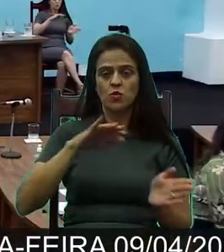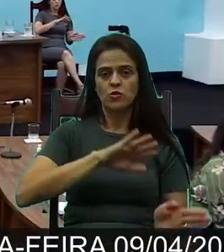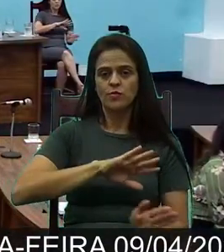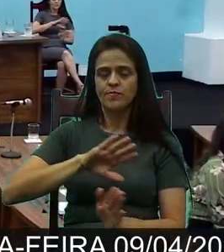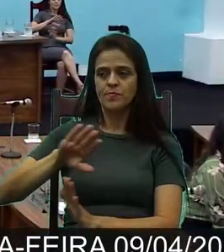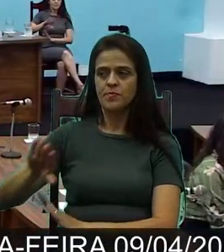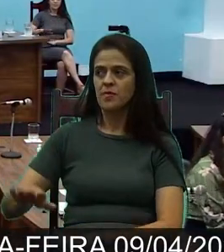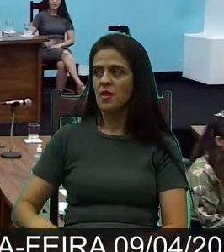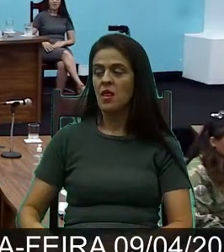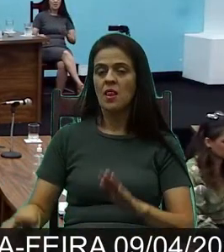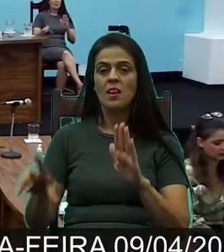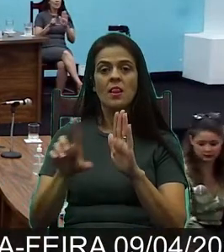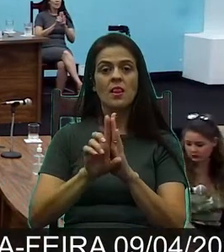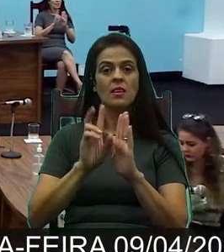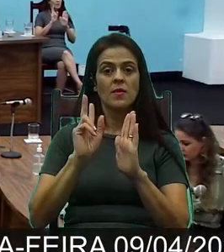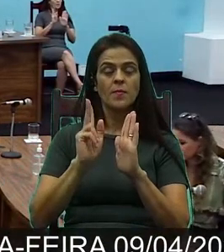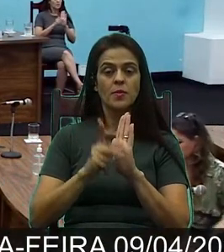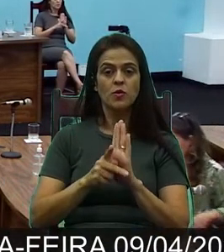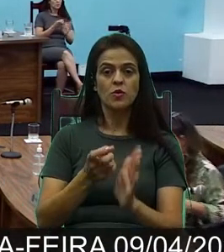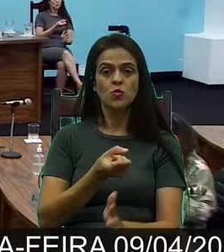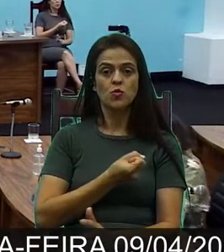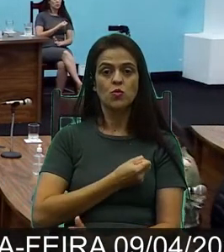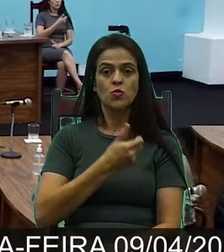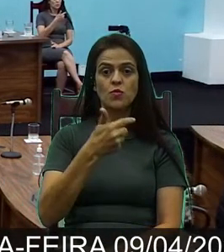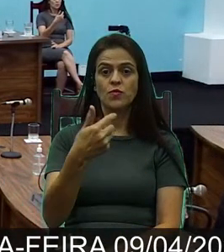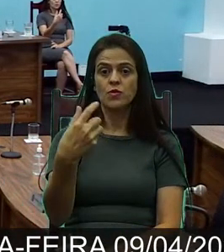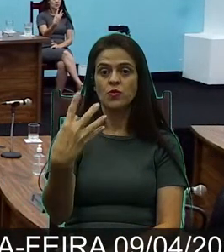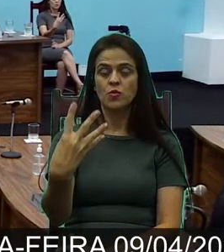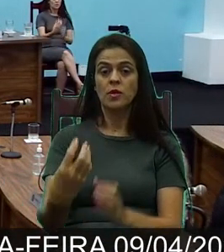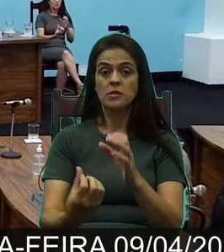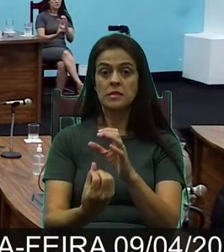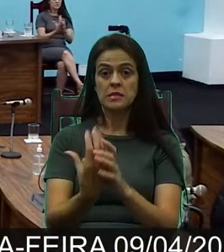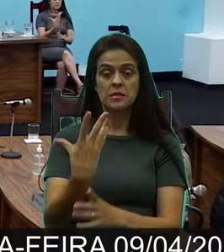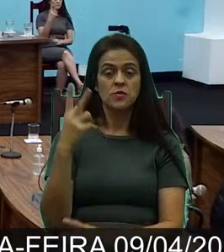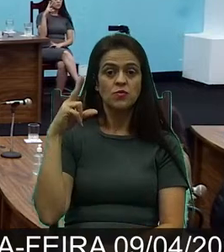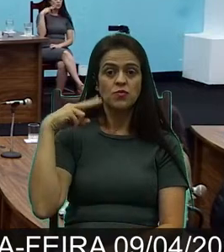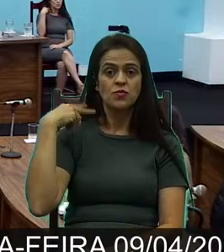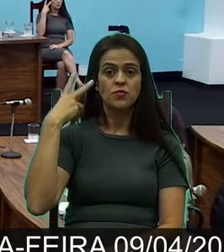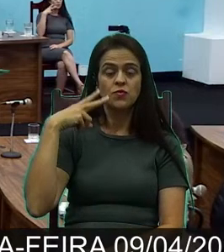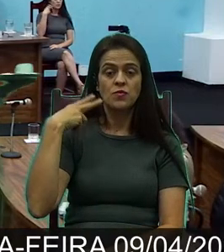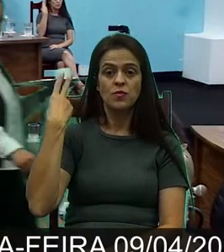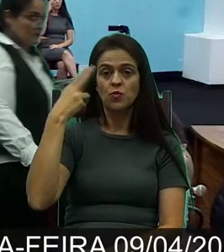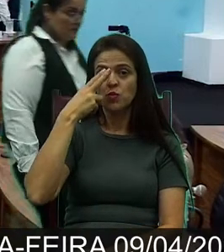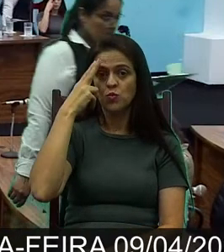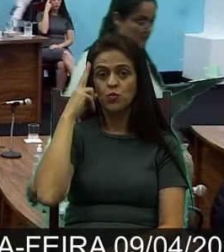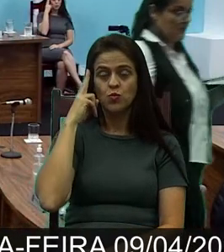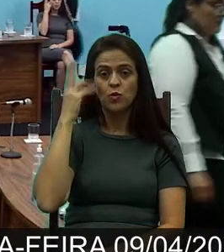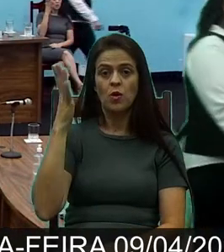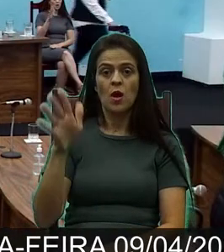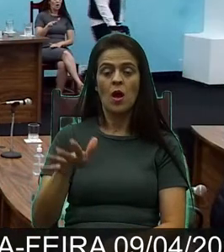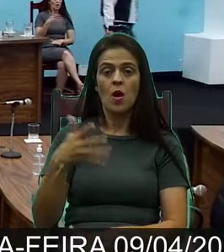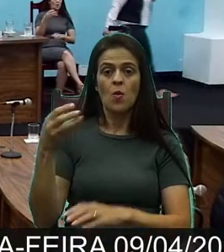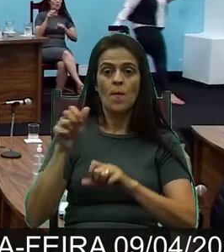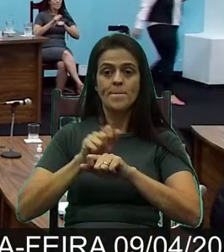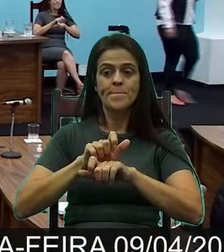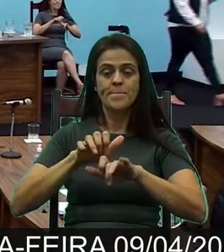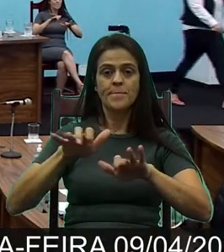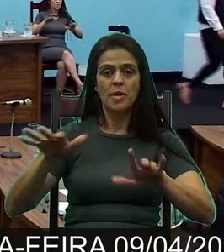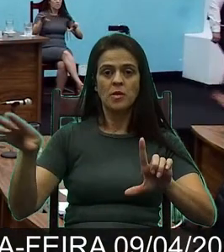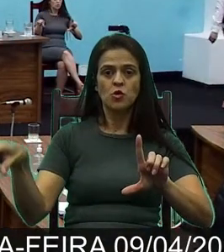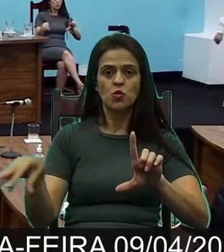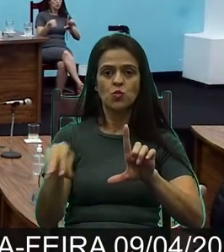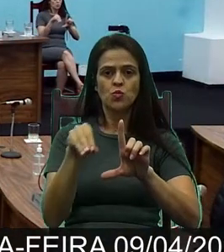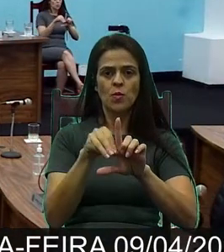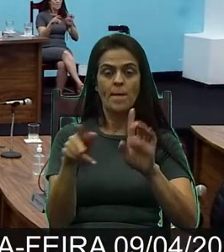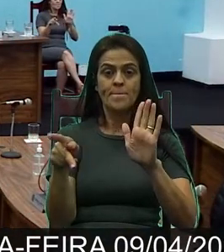primeira votação, projeto de lei número 24, de autoria do novo vereador Igor Bueno, que dispõe sobre a publicação em site oficial